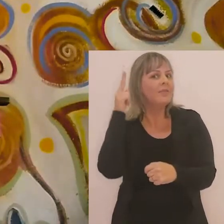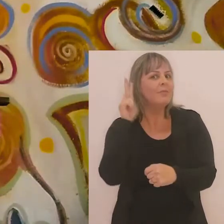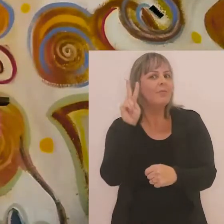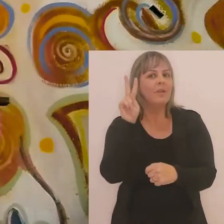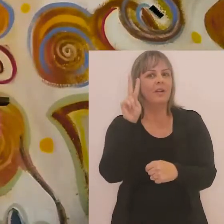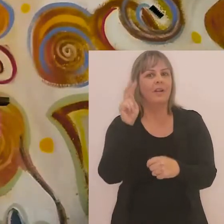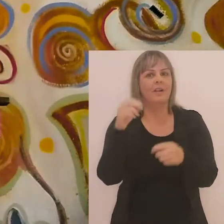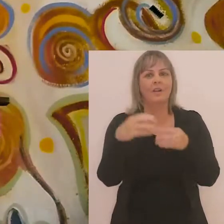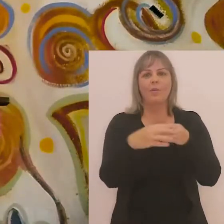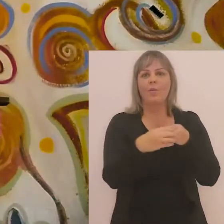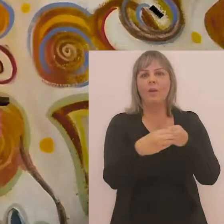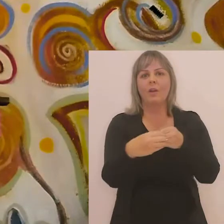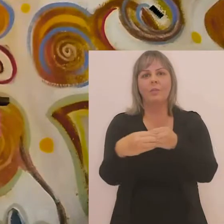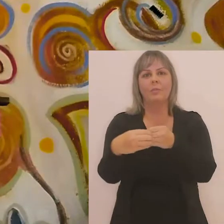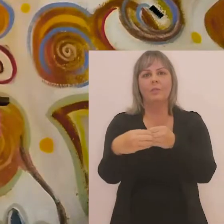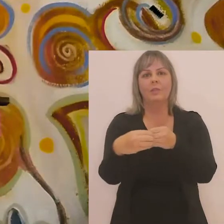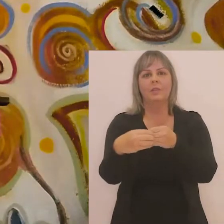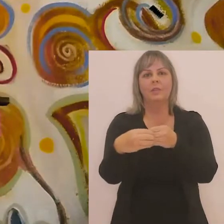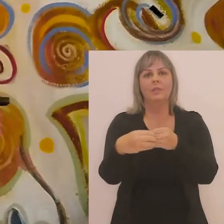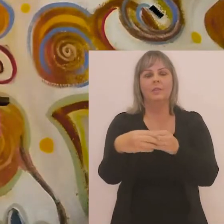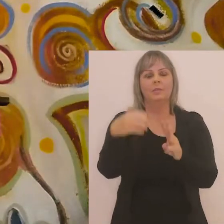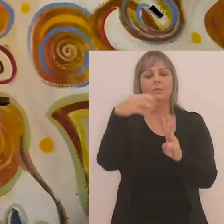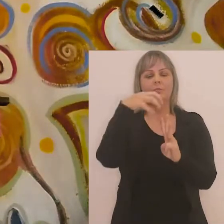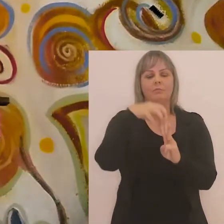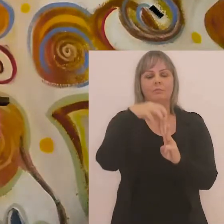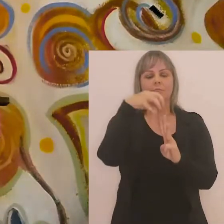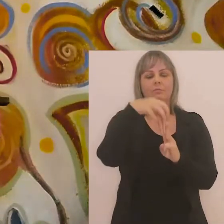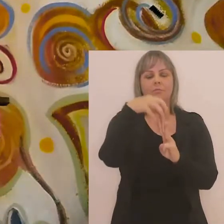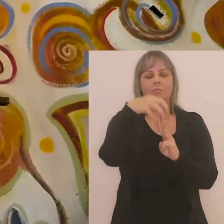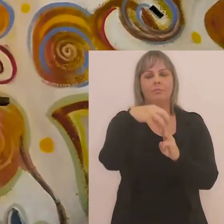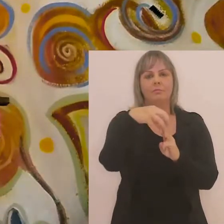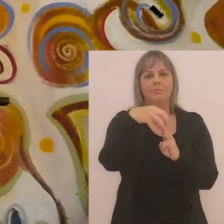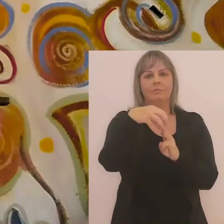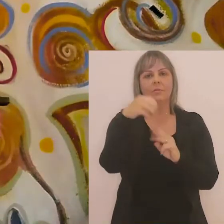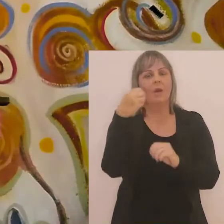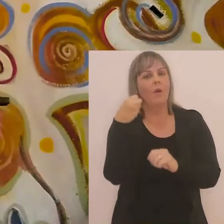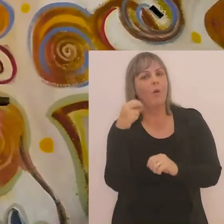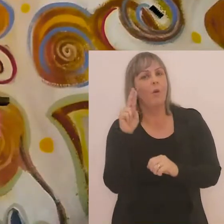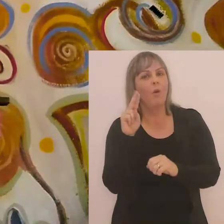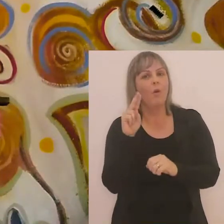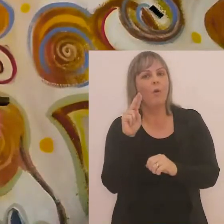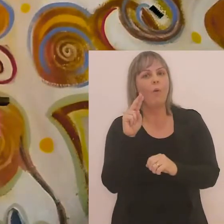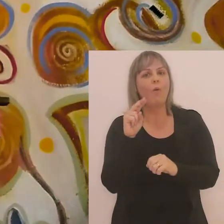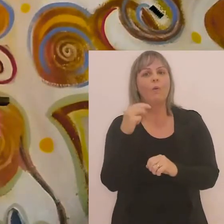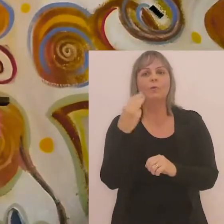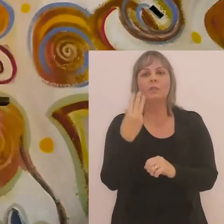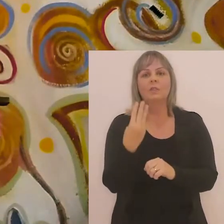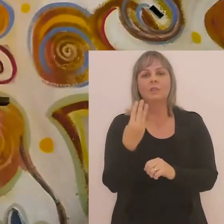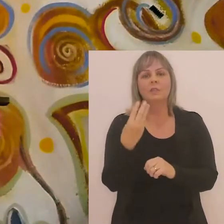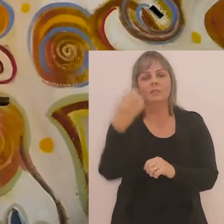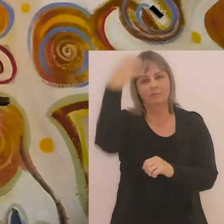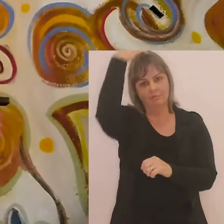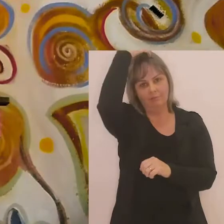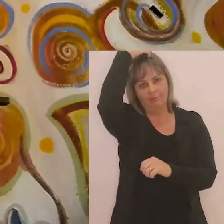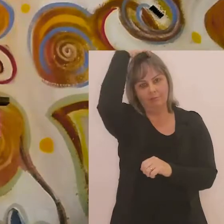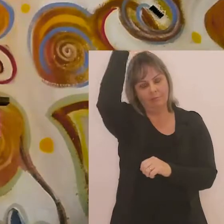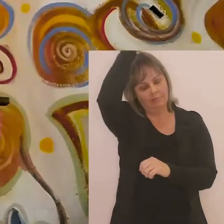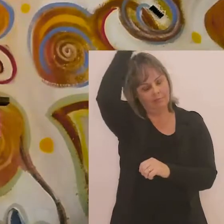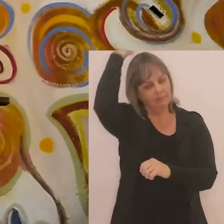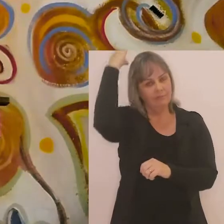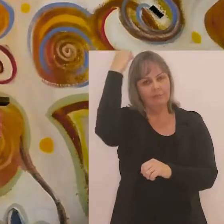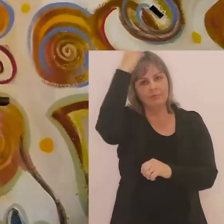rememorar a jornada dos três reis magos outras em Santos ou simplesmente